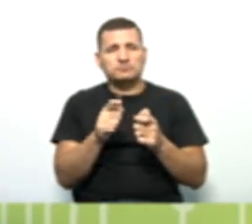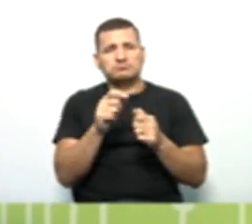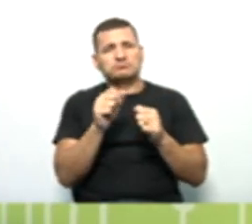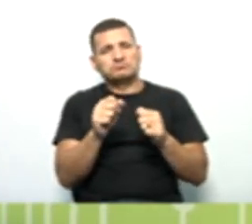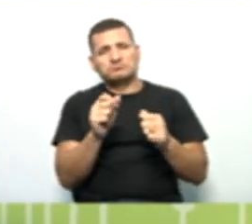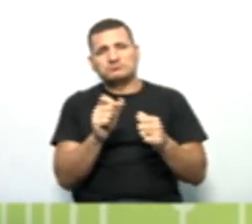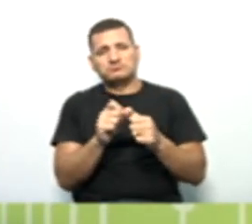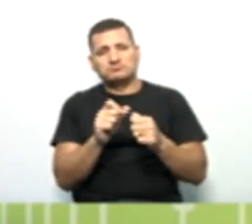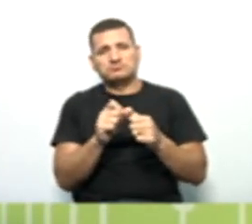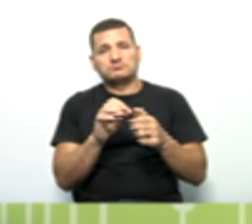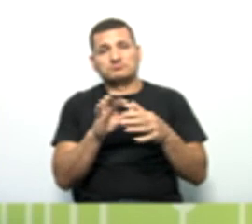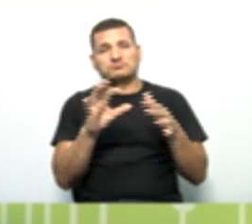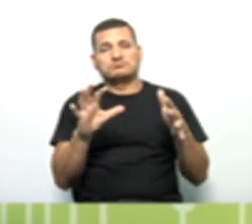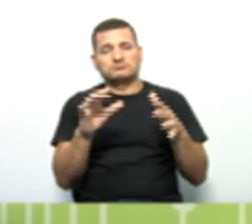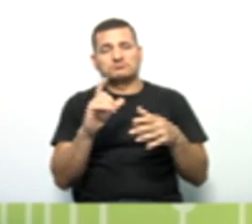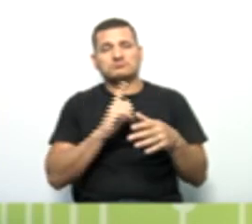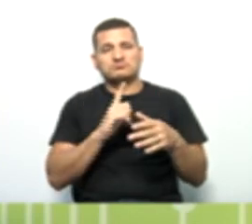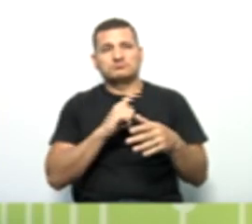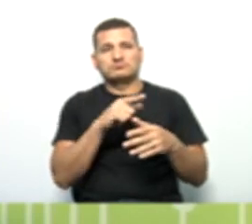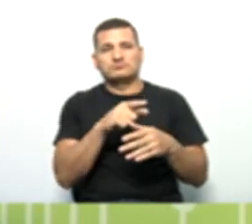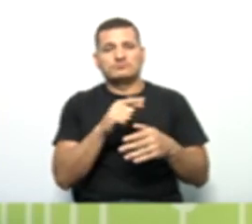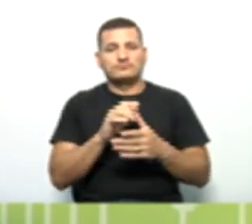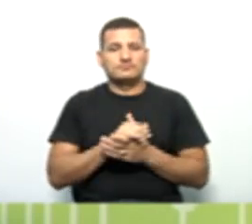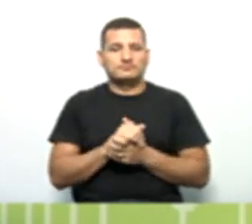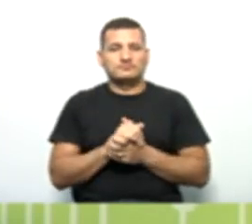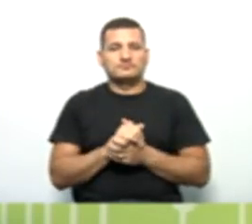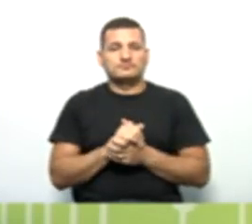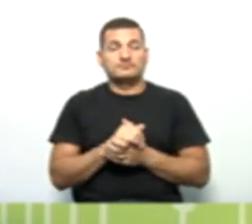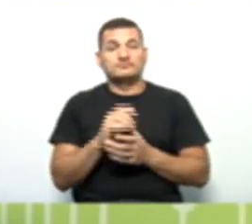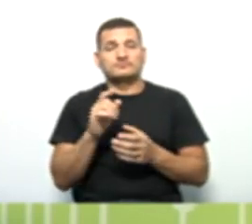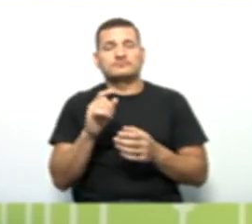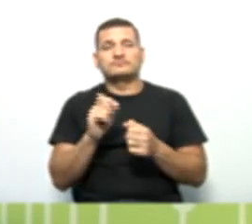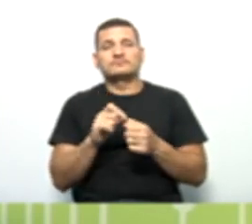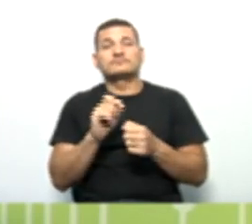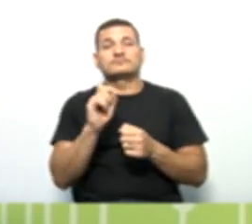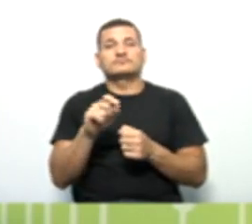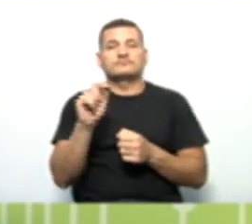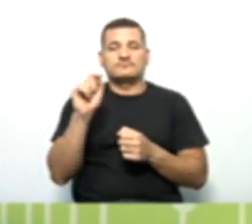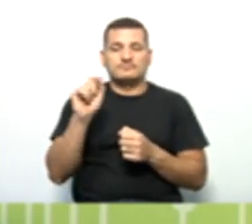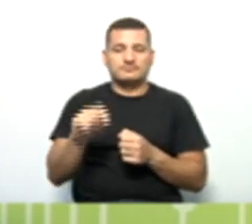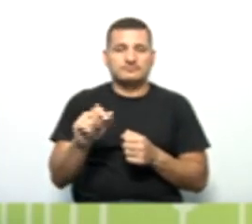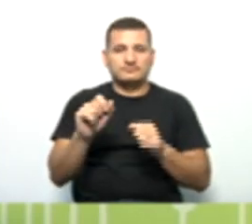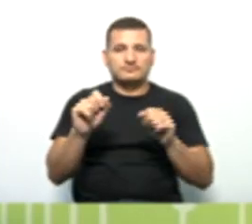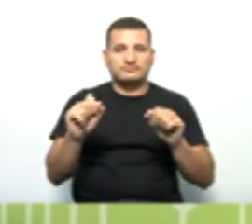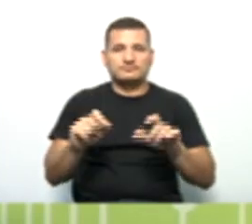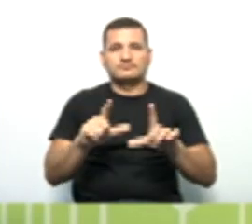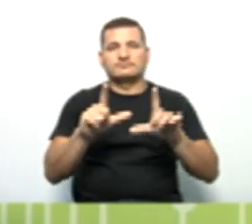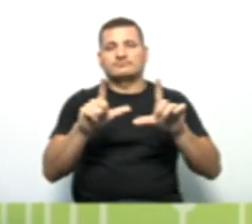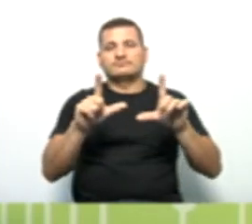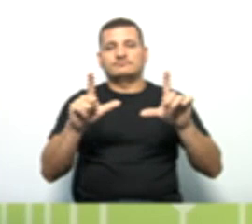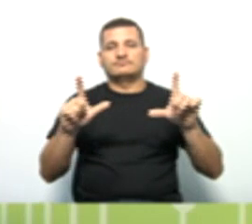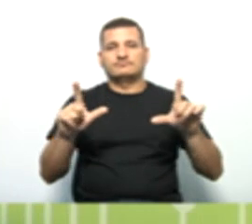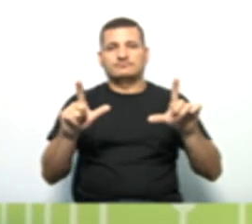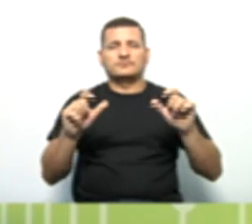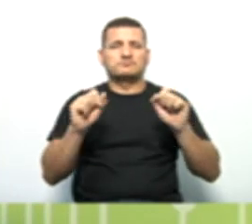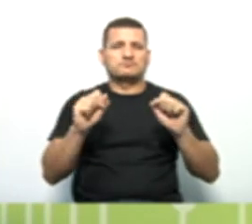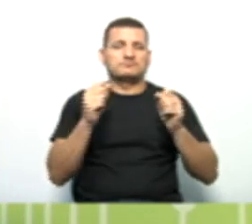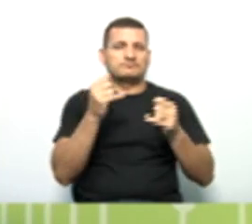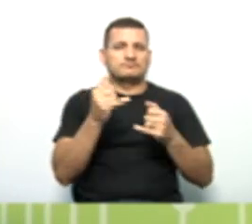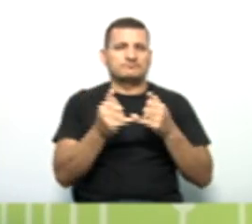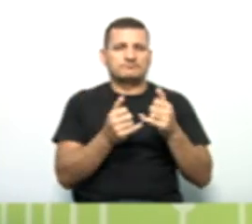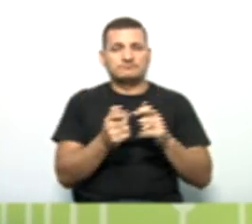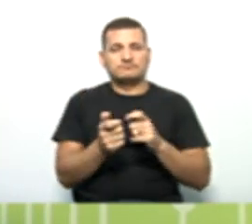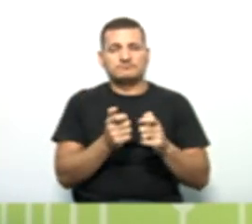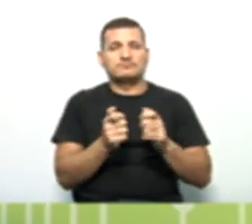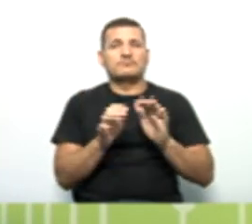ele, está disponível no GitHub. Vocês vão executar ele no computador de vocês, vocês podem brincar à vontade, mas a finalidade